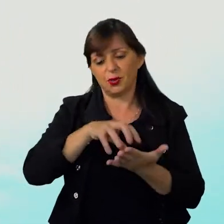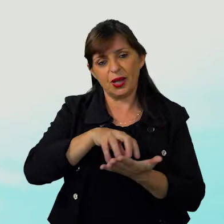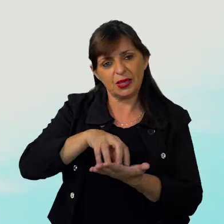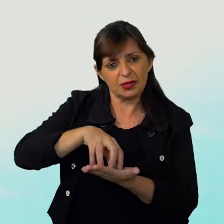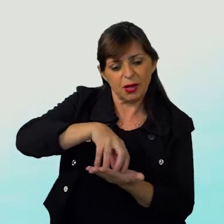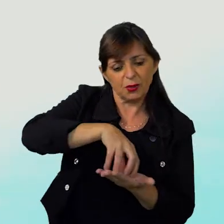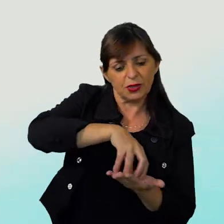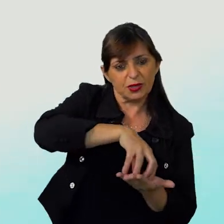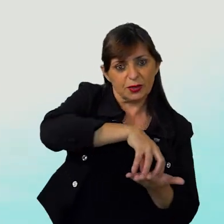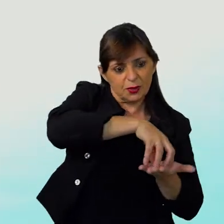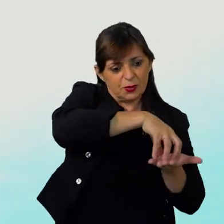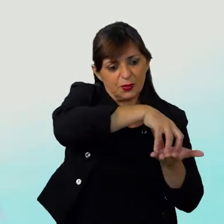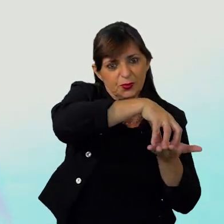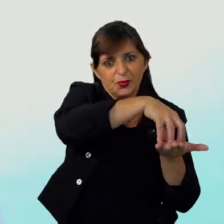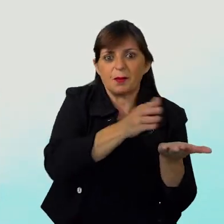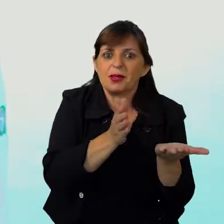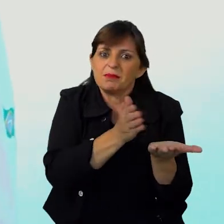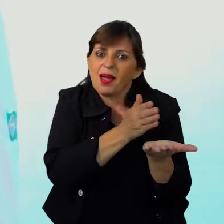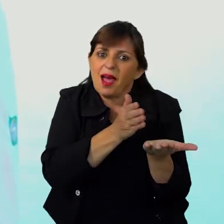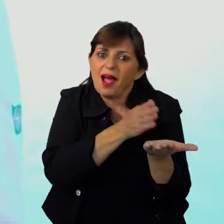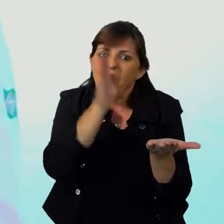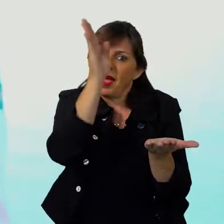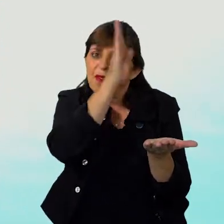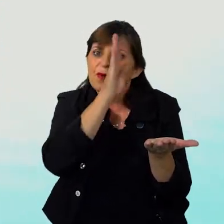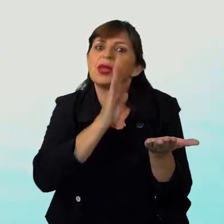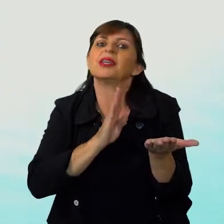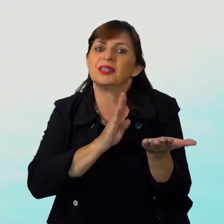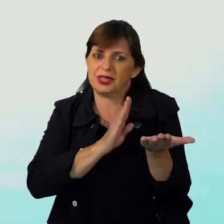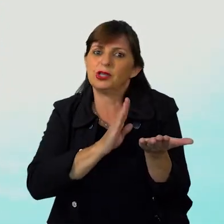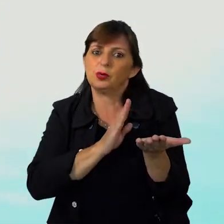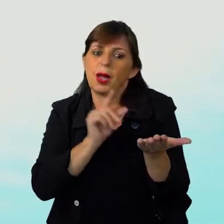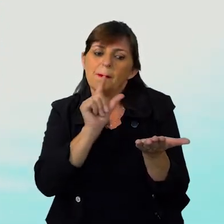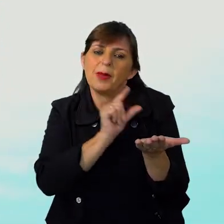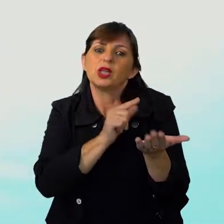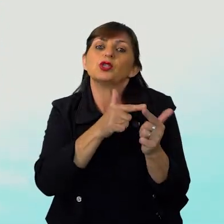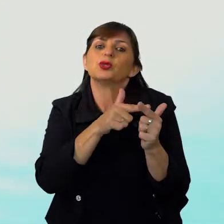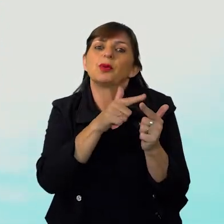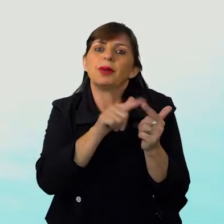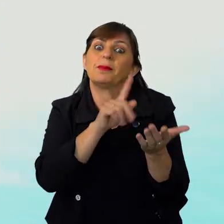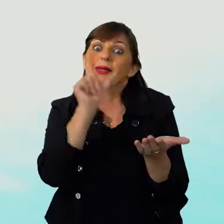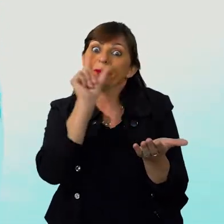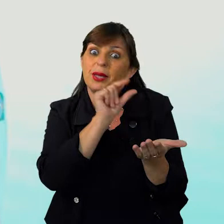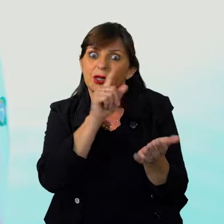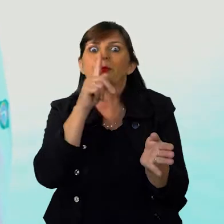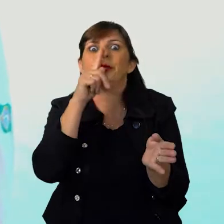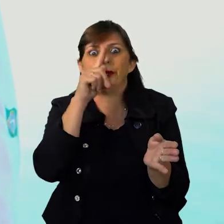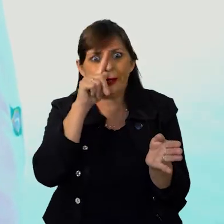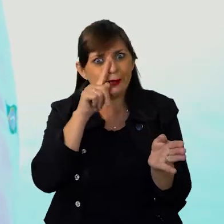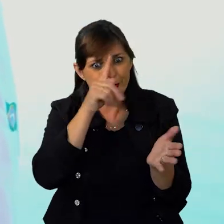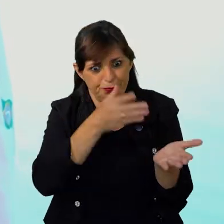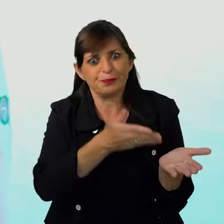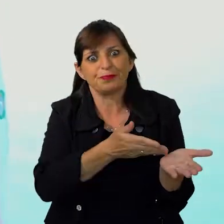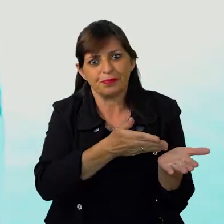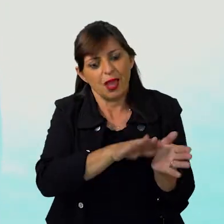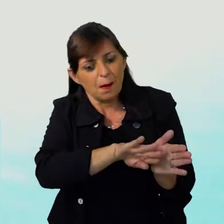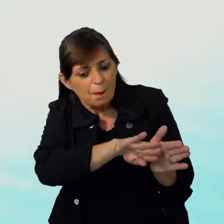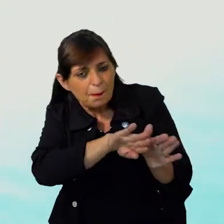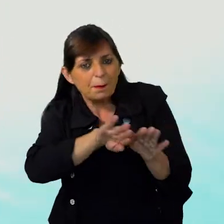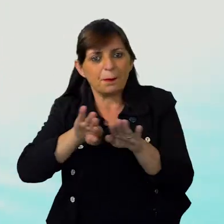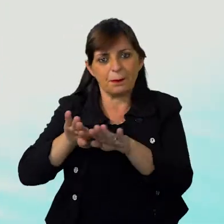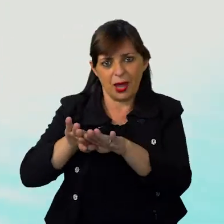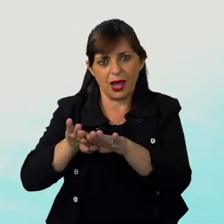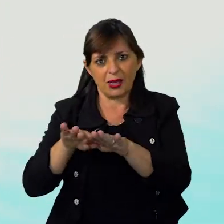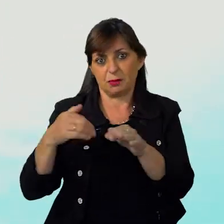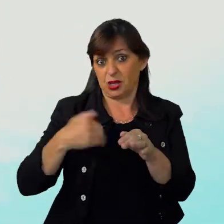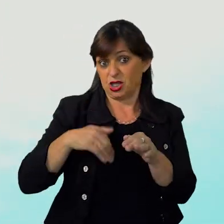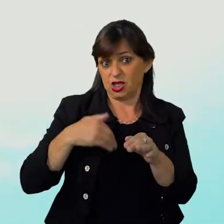lado brasileiro os obstáculos lá do brasileiro menores do que do lado Argentino e do lado Argentino se tem